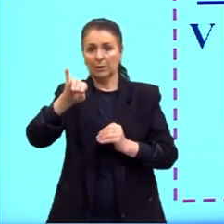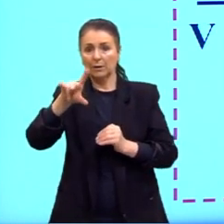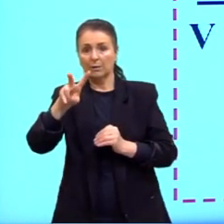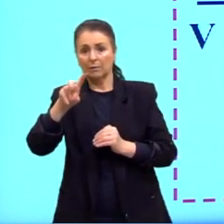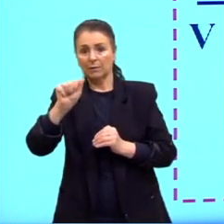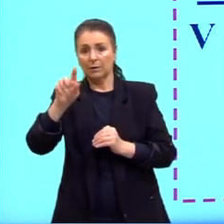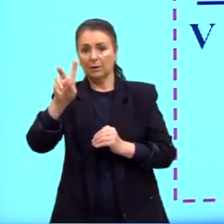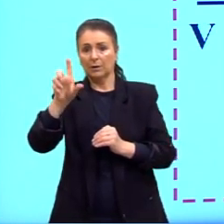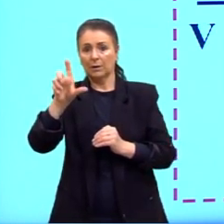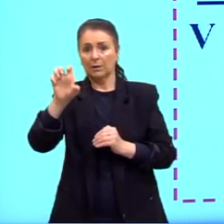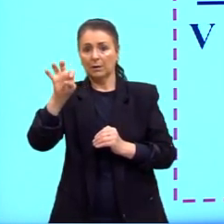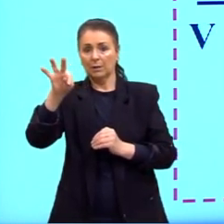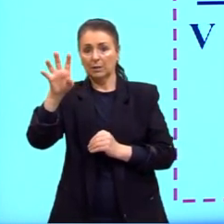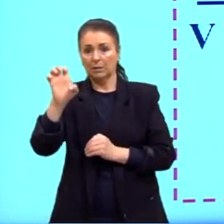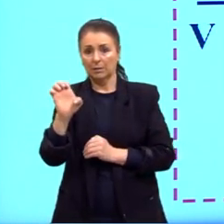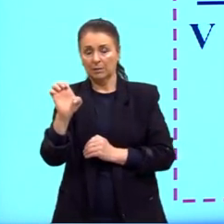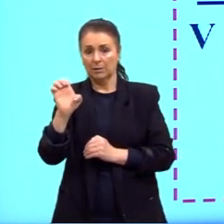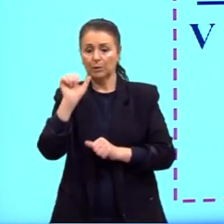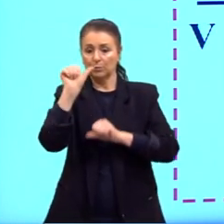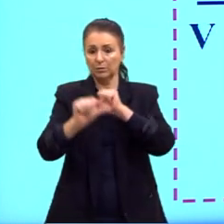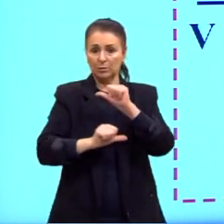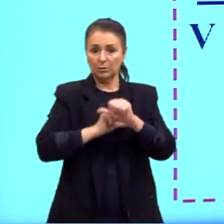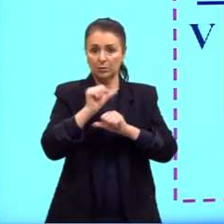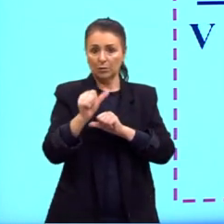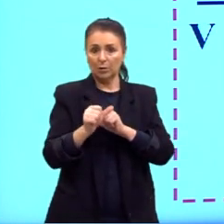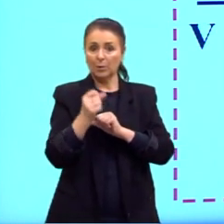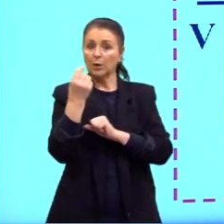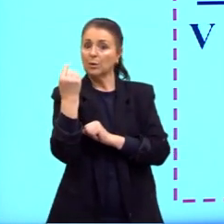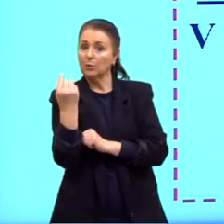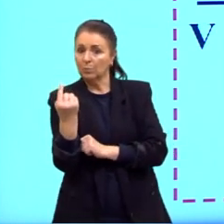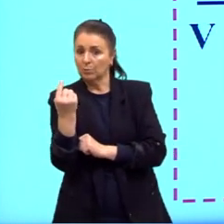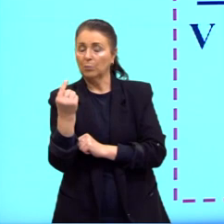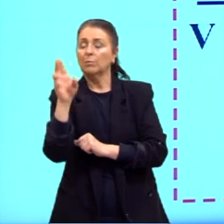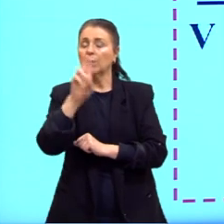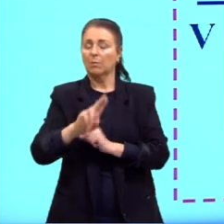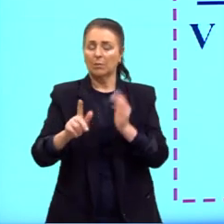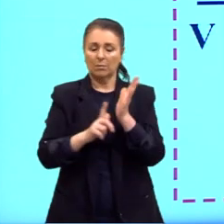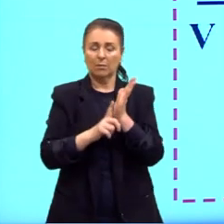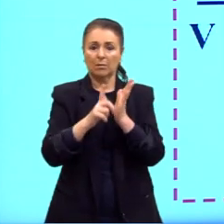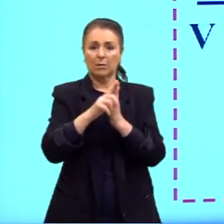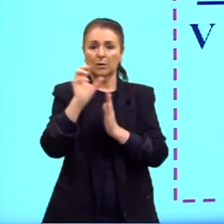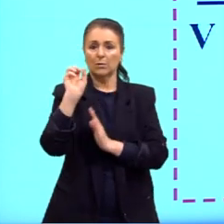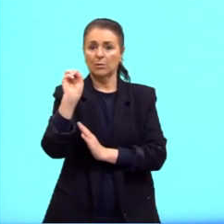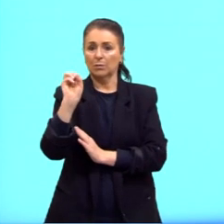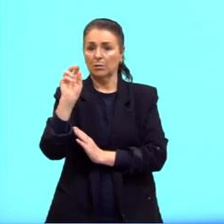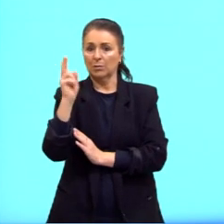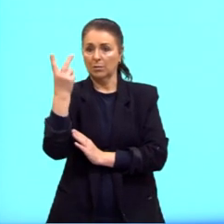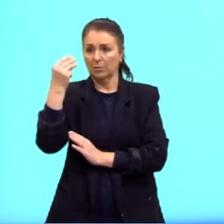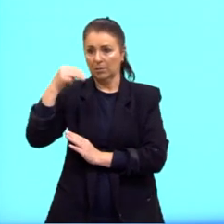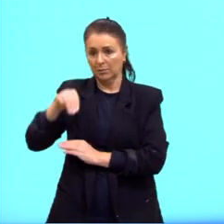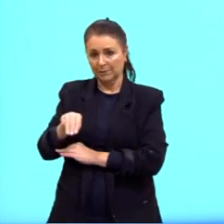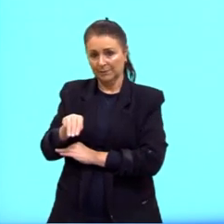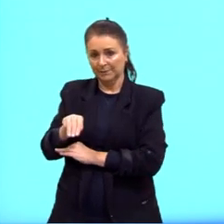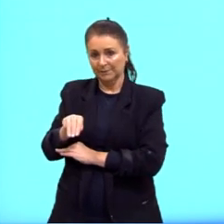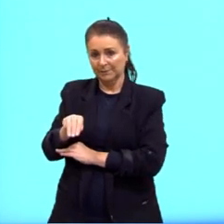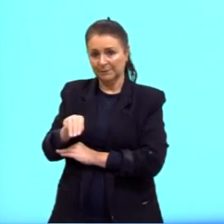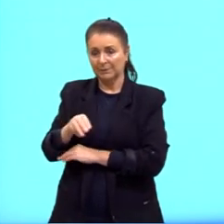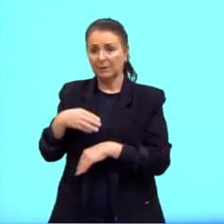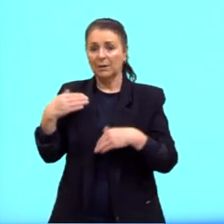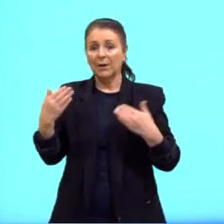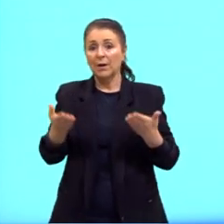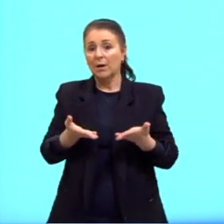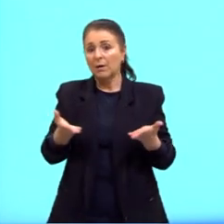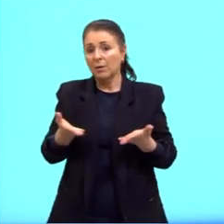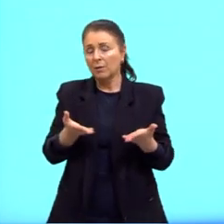Stores em um somente né para conseguir aplicar na lei de ó tá bom então